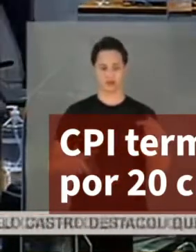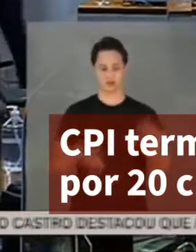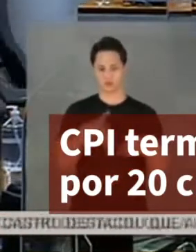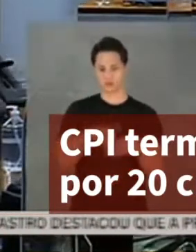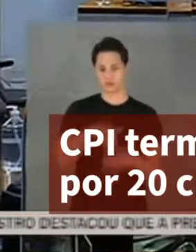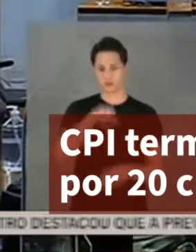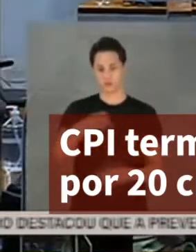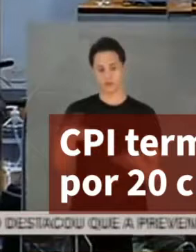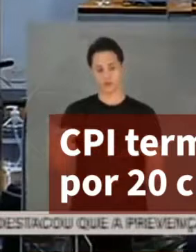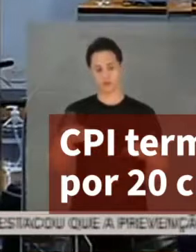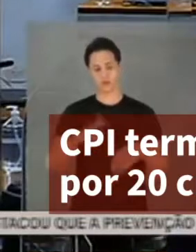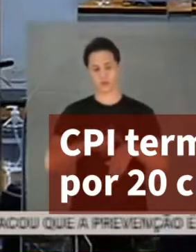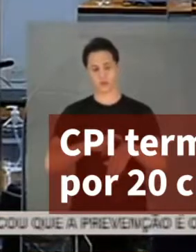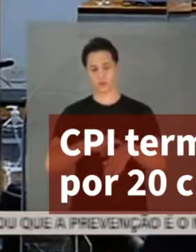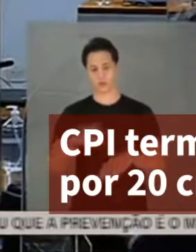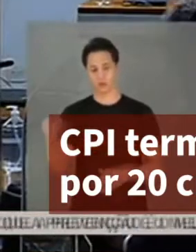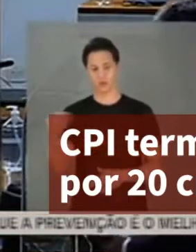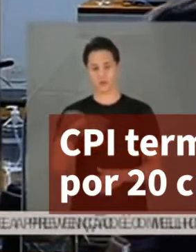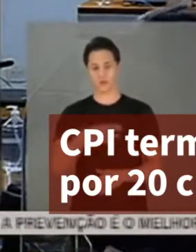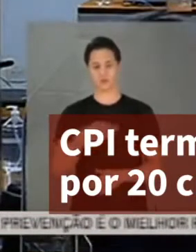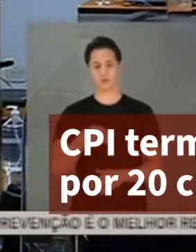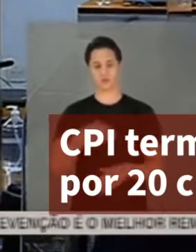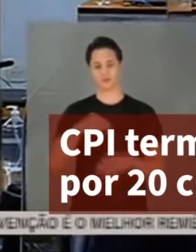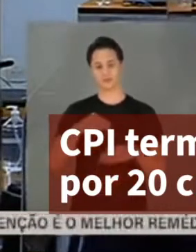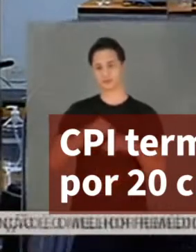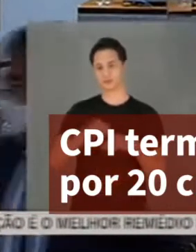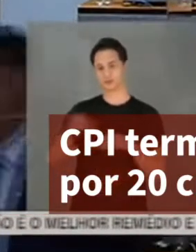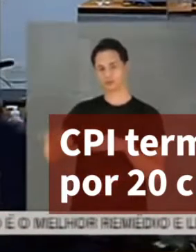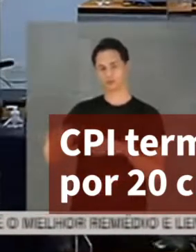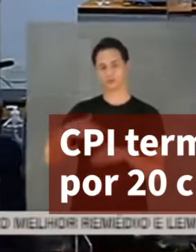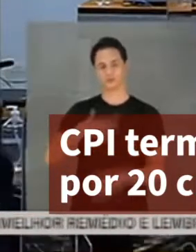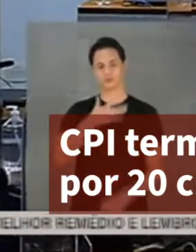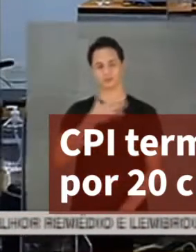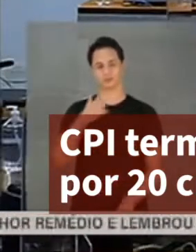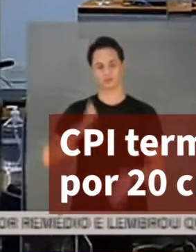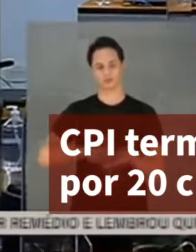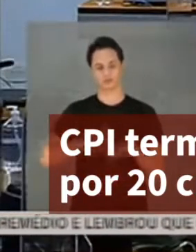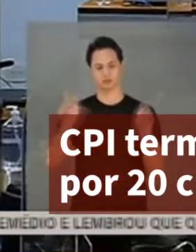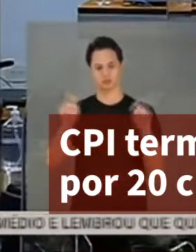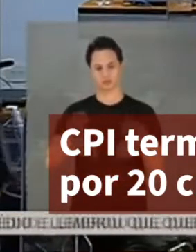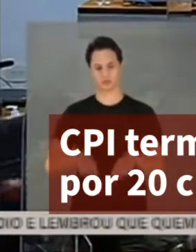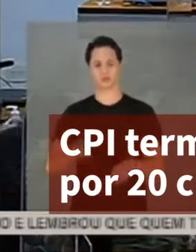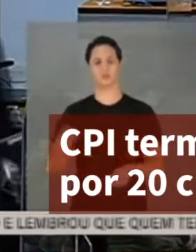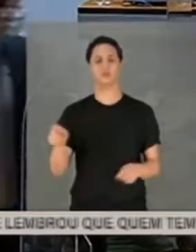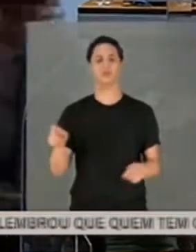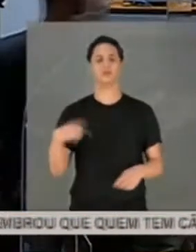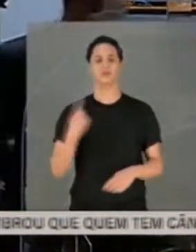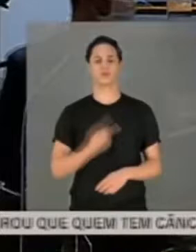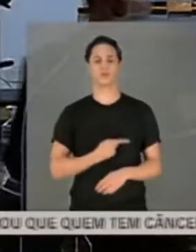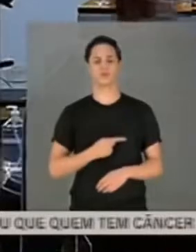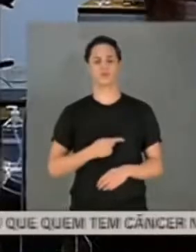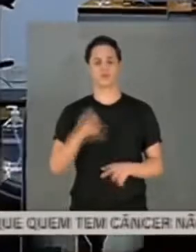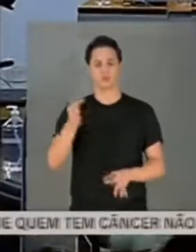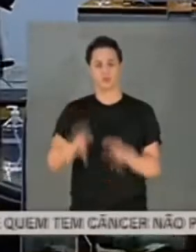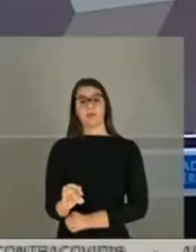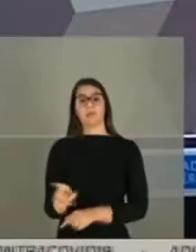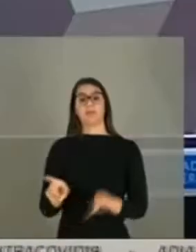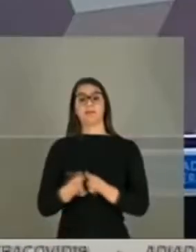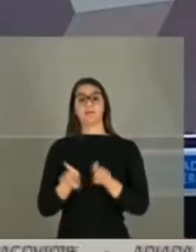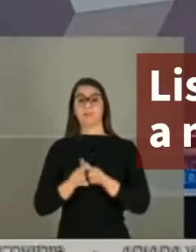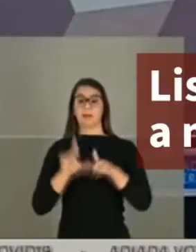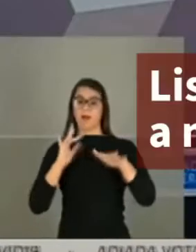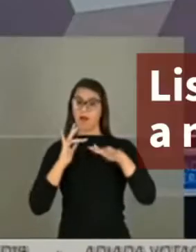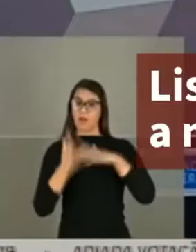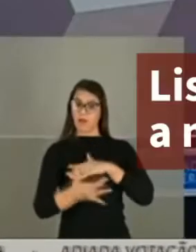Fala galera é uma nova etapa é a gente encaminhar aos órgãos competentes para que a gente possa fazer justiça ao povo